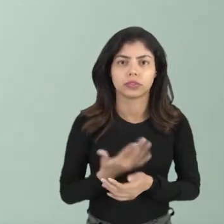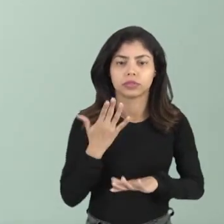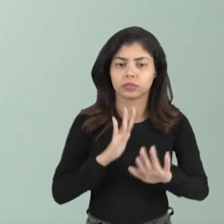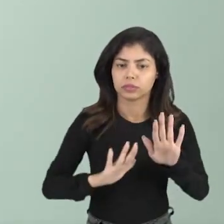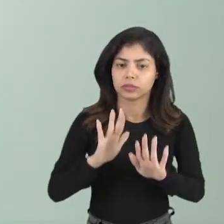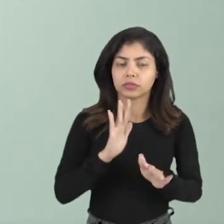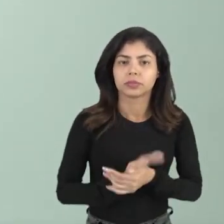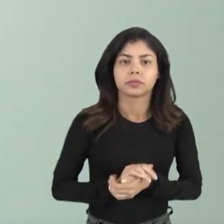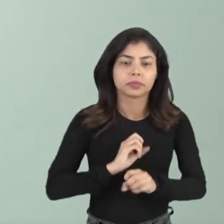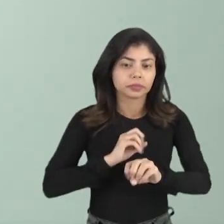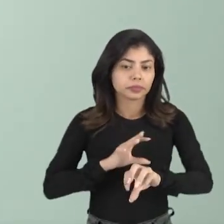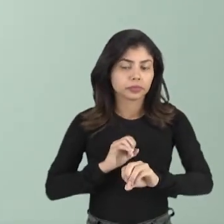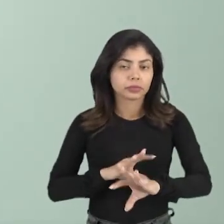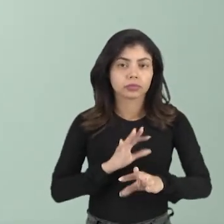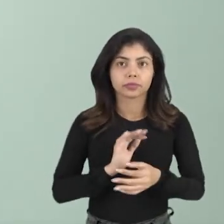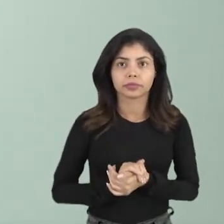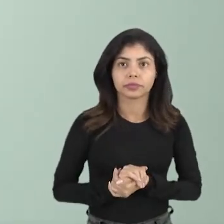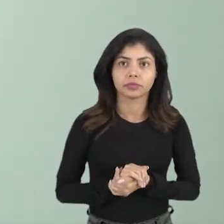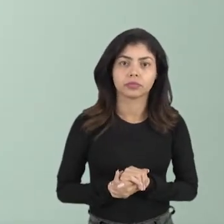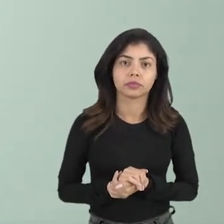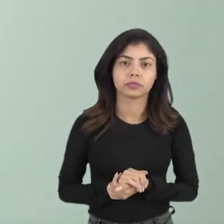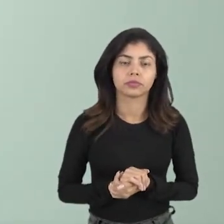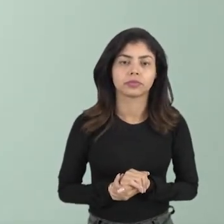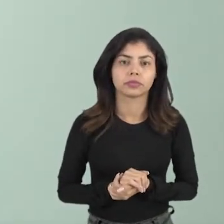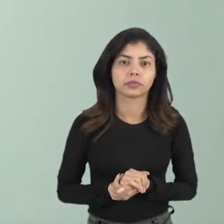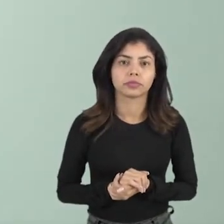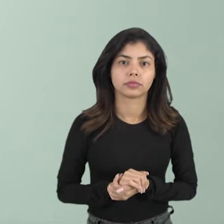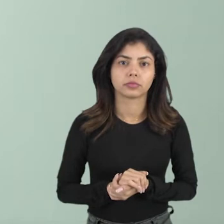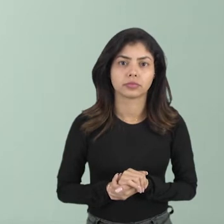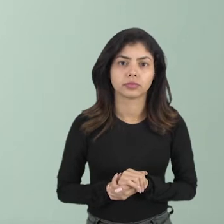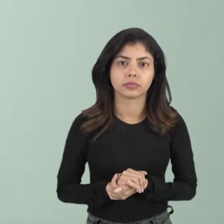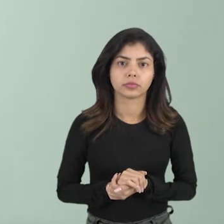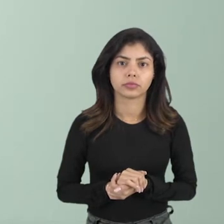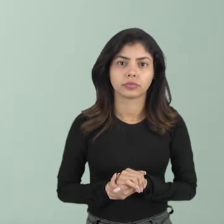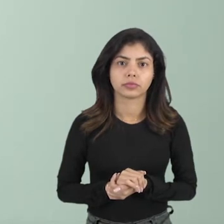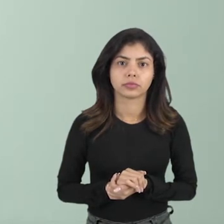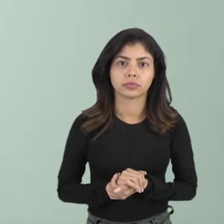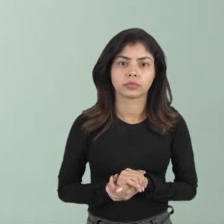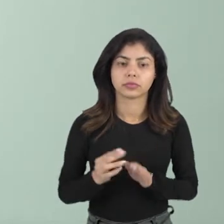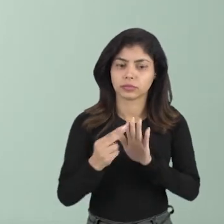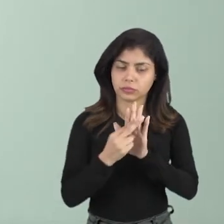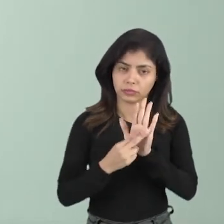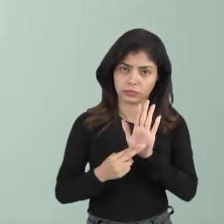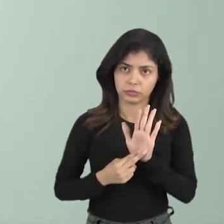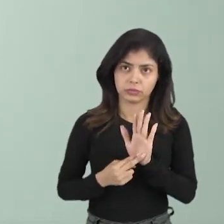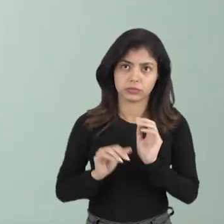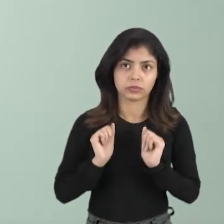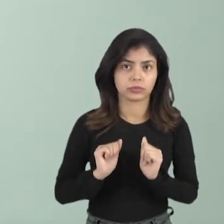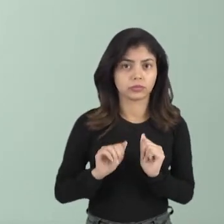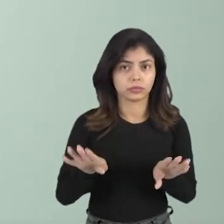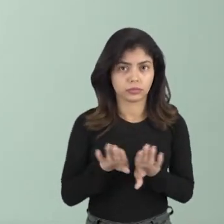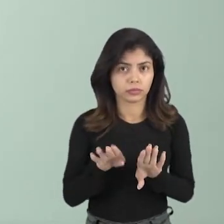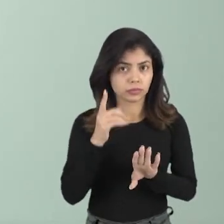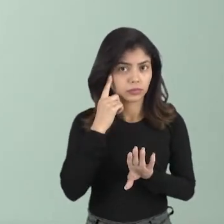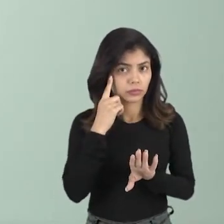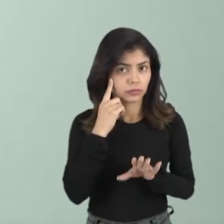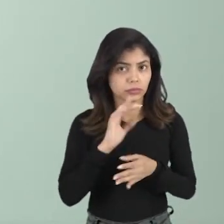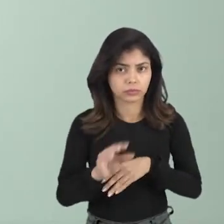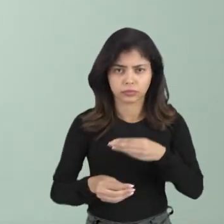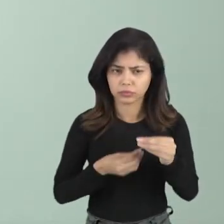criança, né, de educar, de ensinar, de colocar as normas, mas nós podemos também